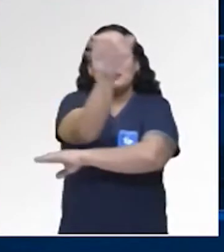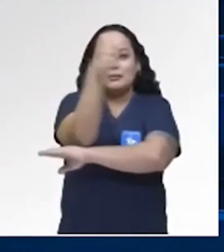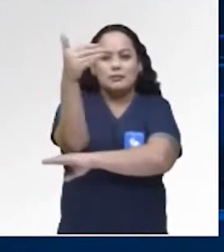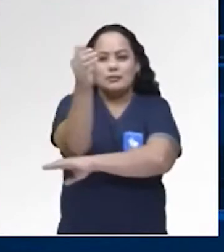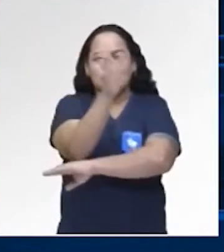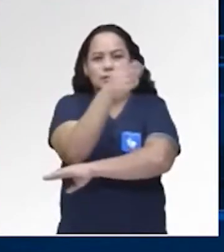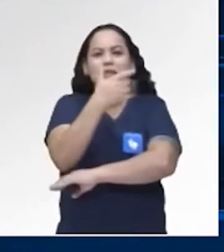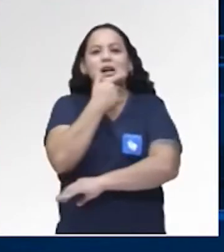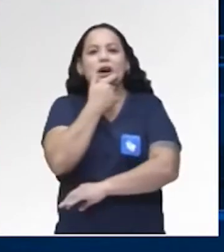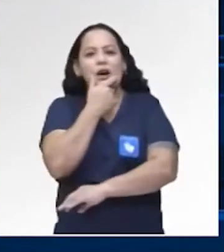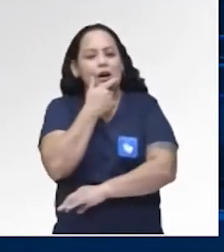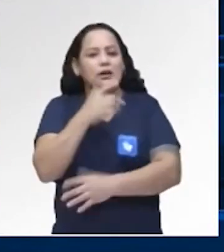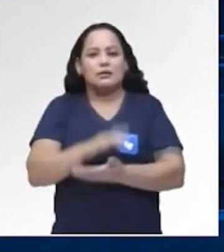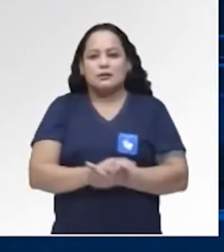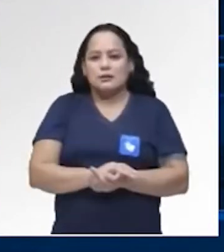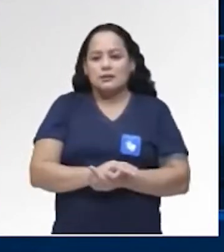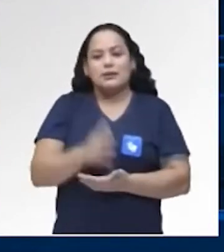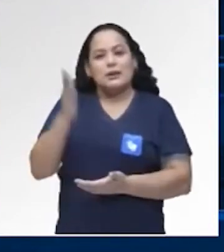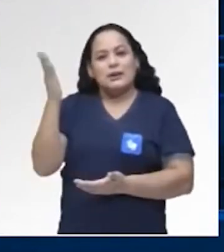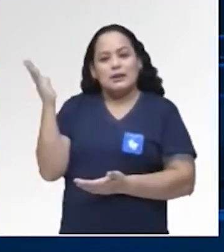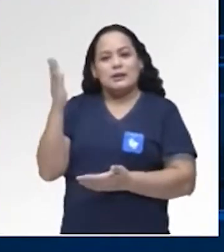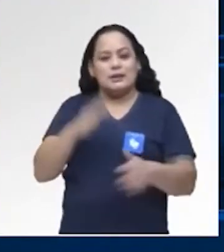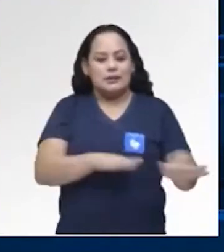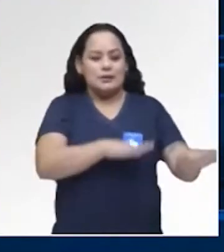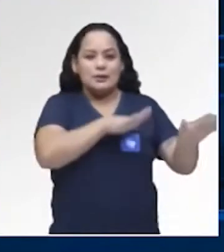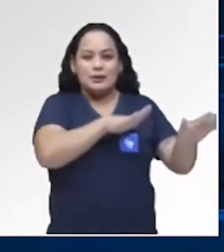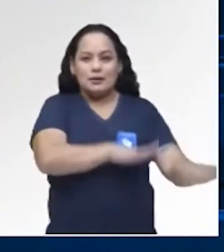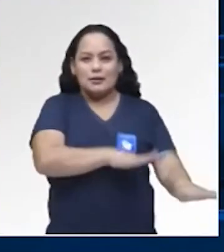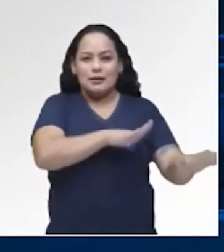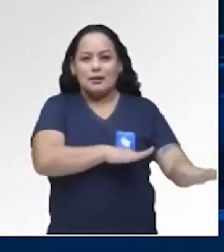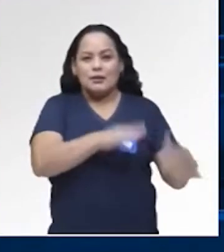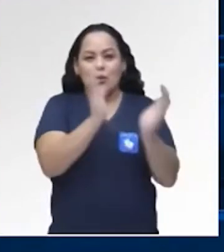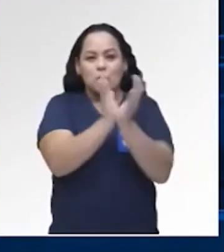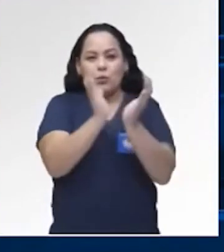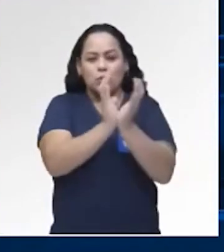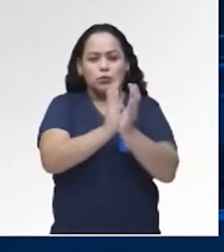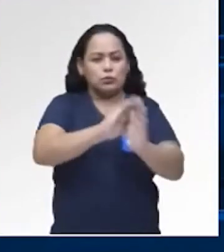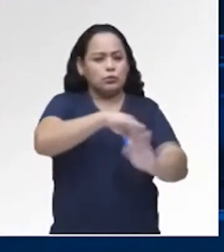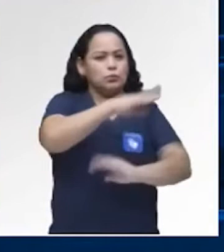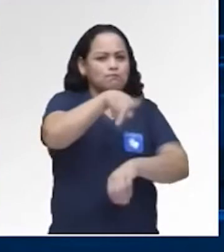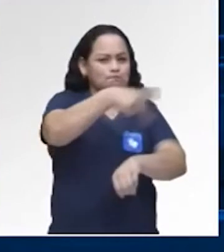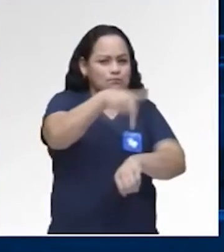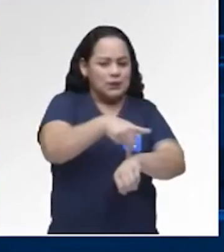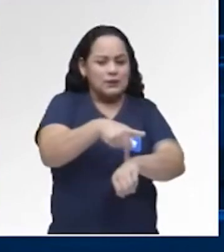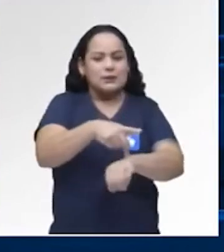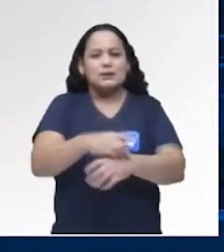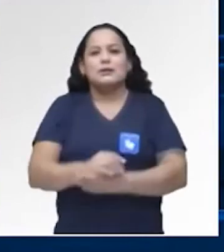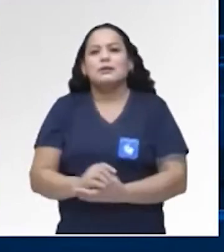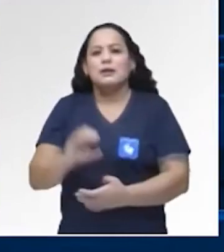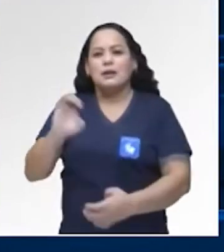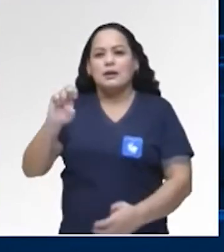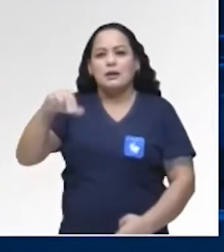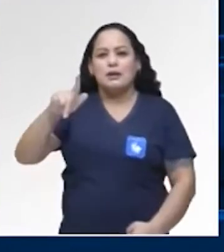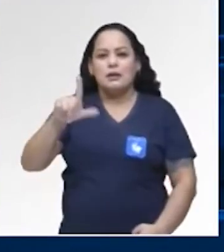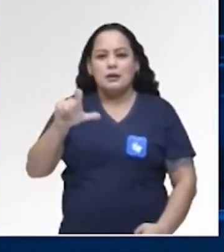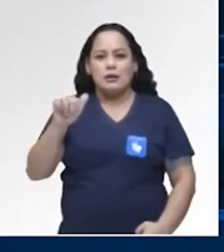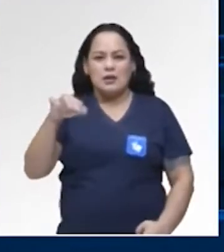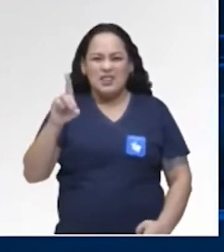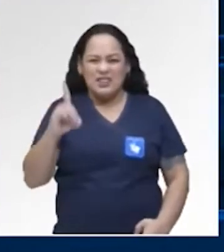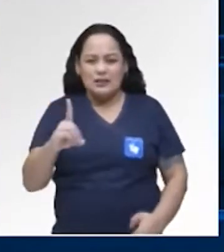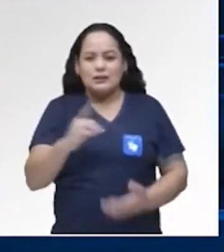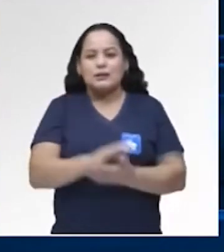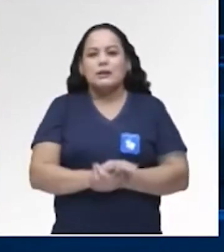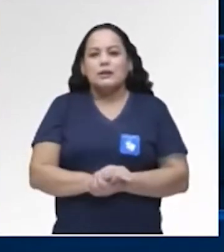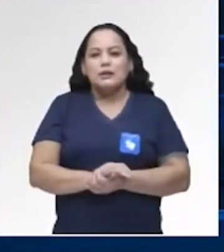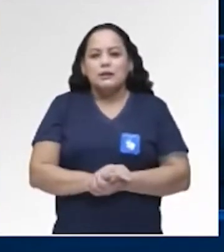fundo, então, trata-se da bandeira do Reino Unido, que é um conjunto de países. Então, England, vamos ver um pouquinho sobre England.